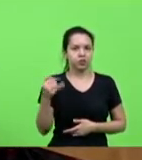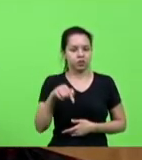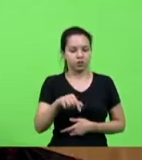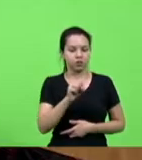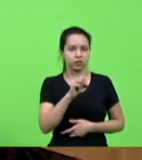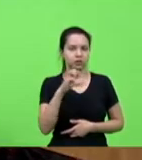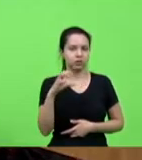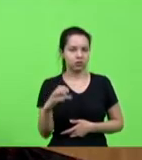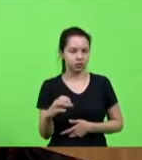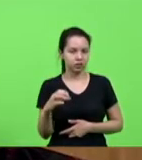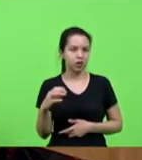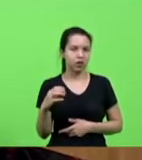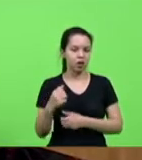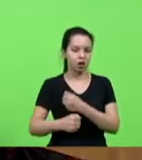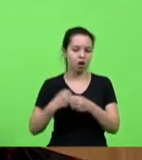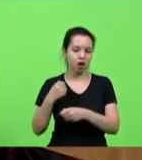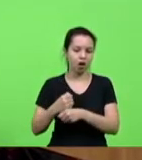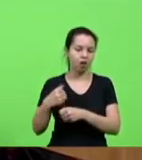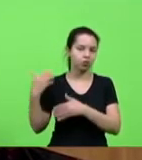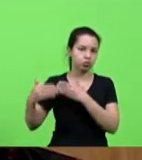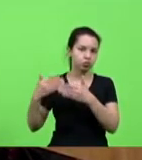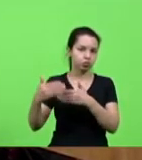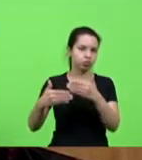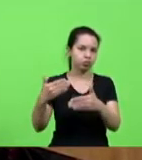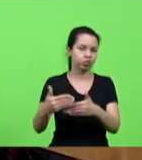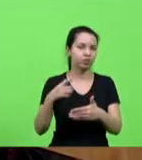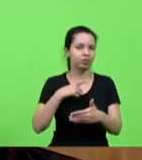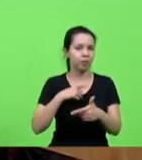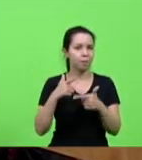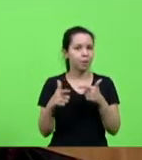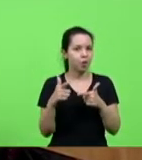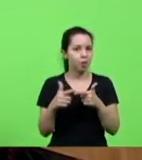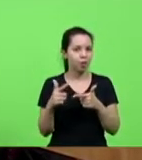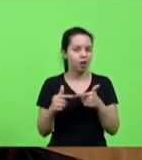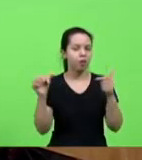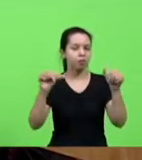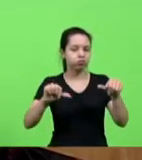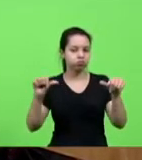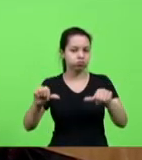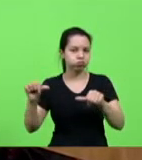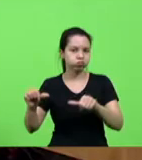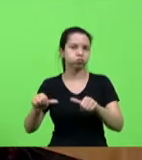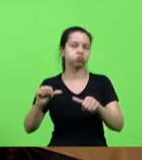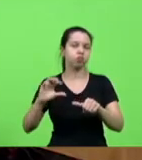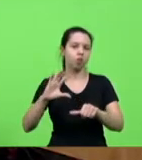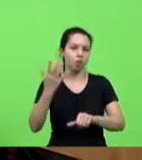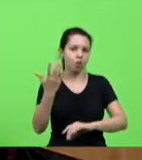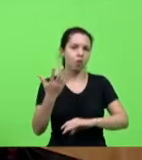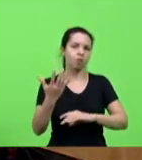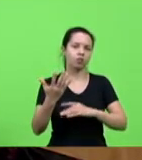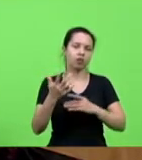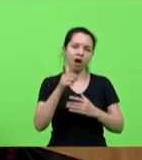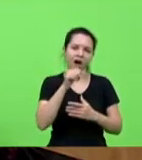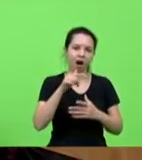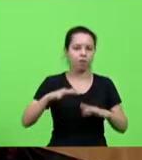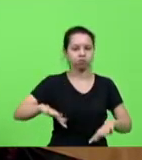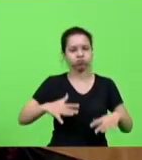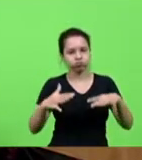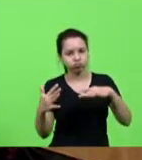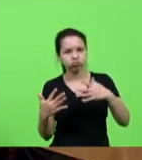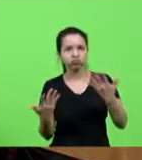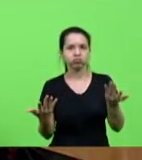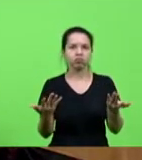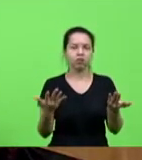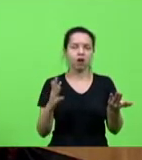anos, com frequência, questões de calamidade pública. Ora por enchentes, ora